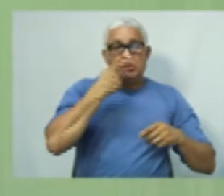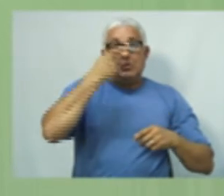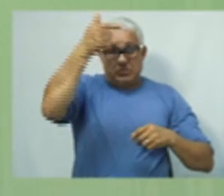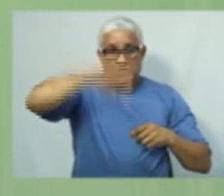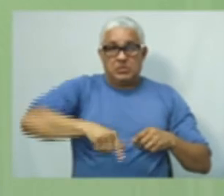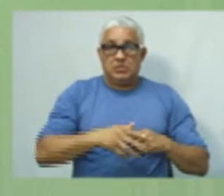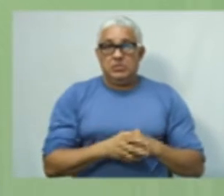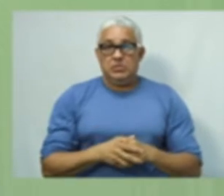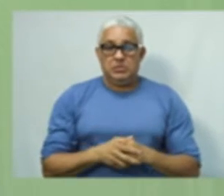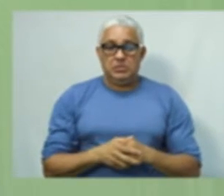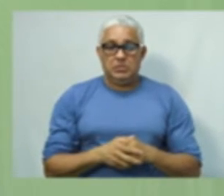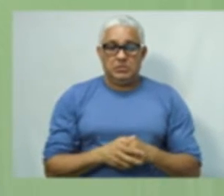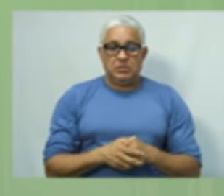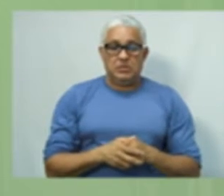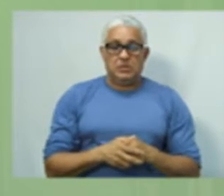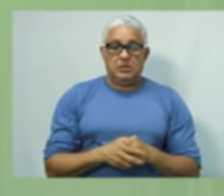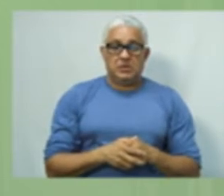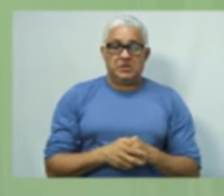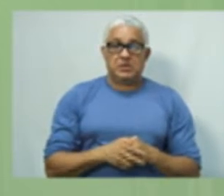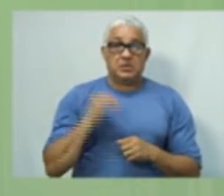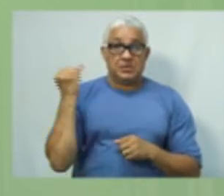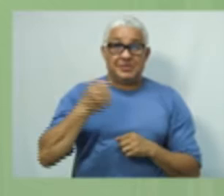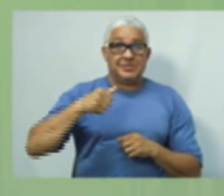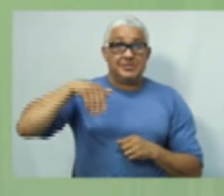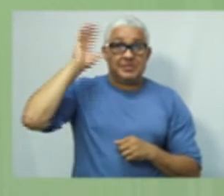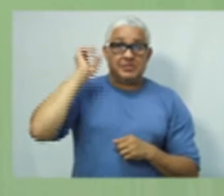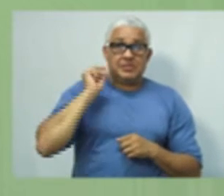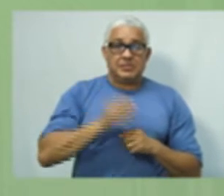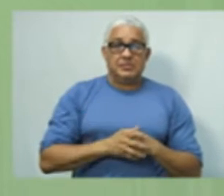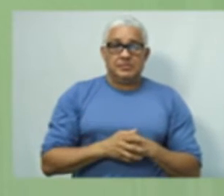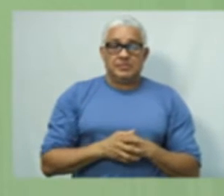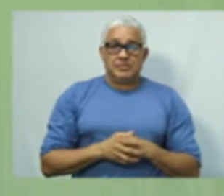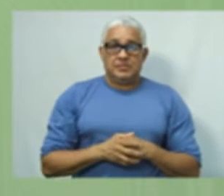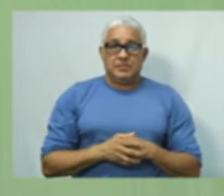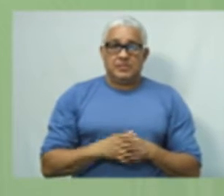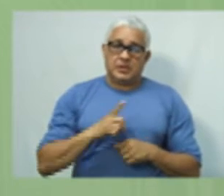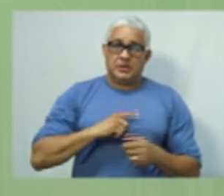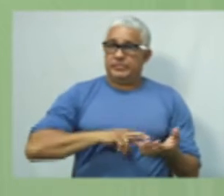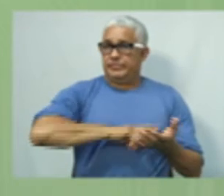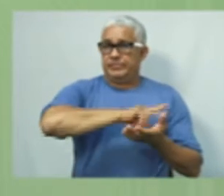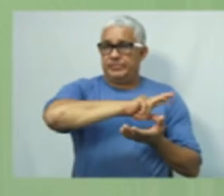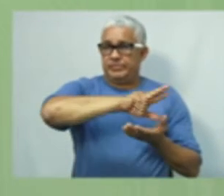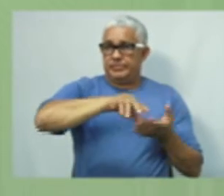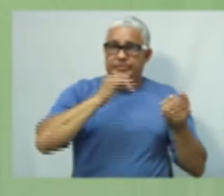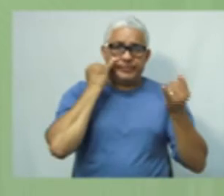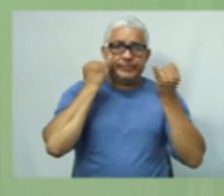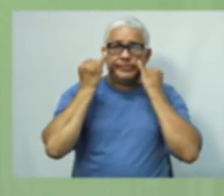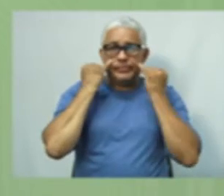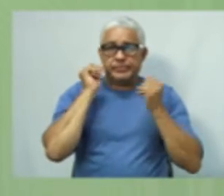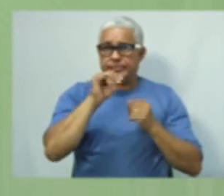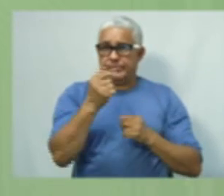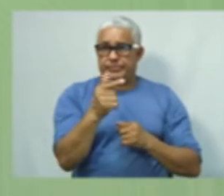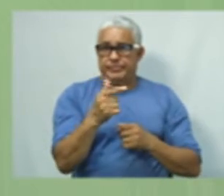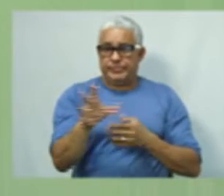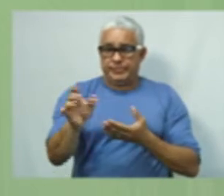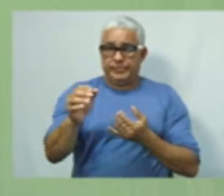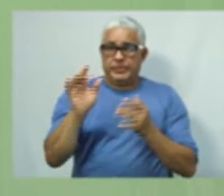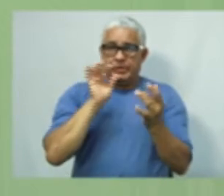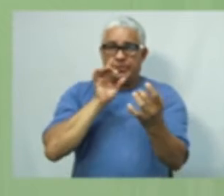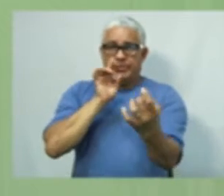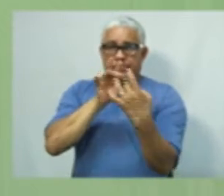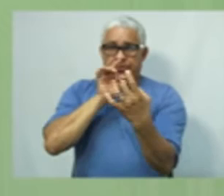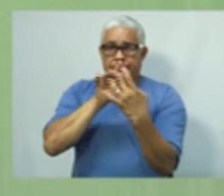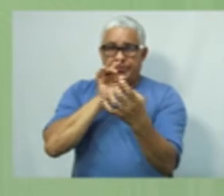para vocês que o mais importante, não adianta também eu ter várias informações se elas não me chegam de